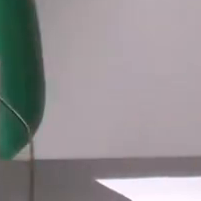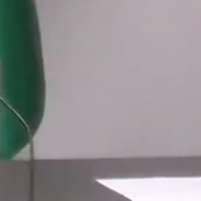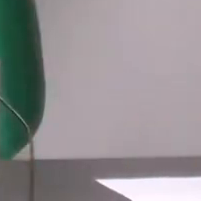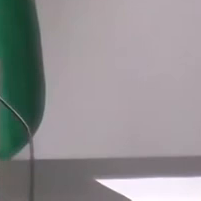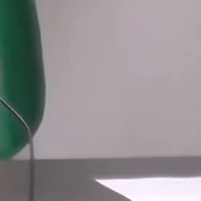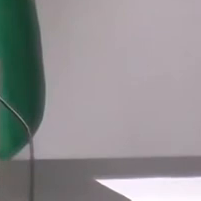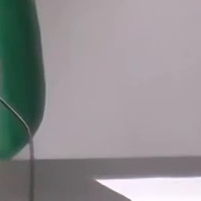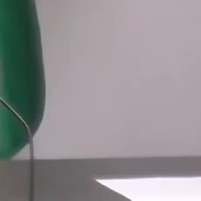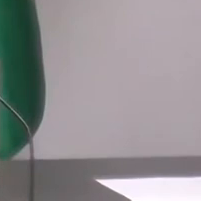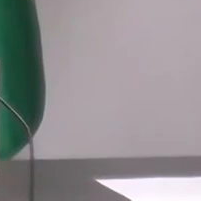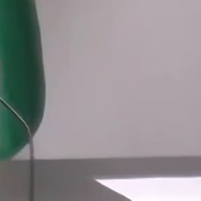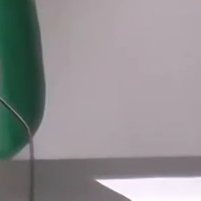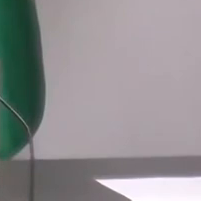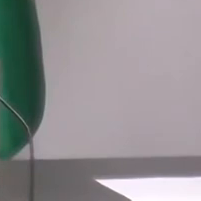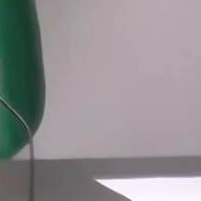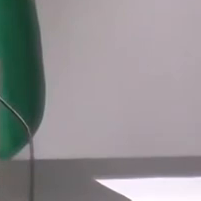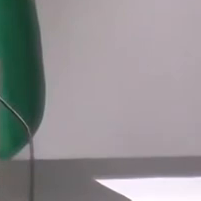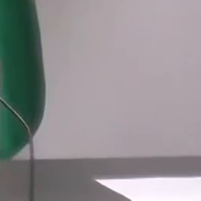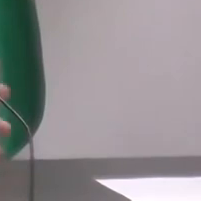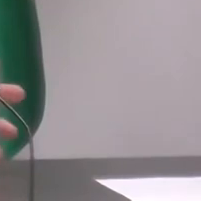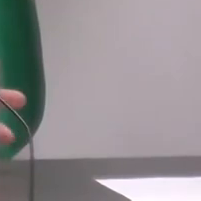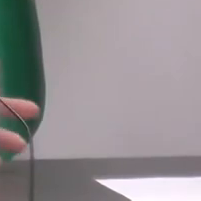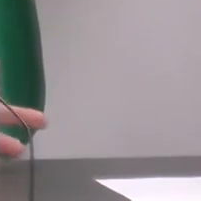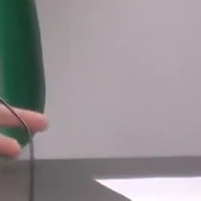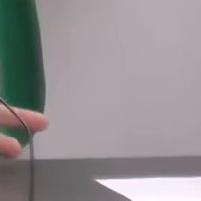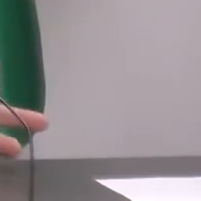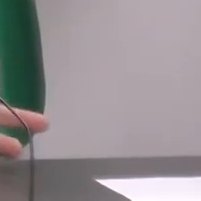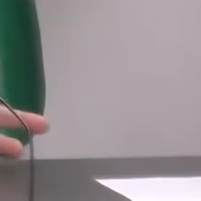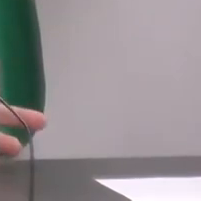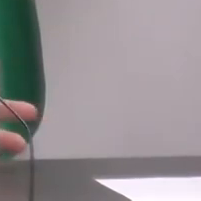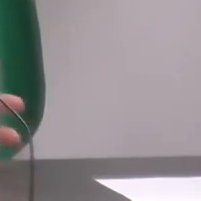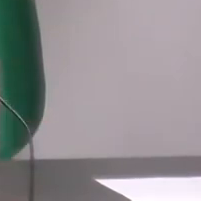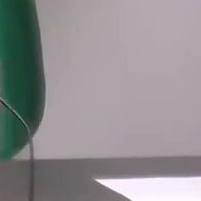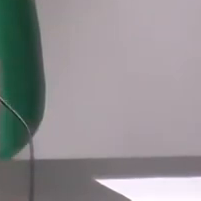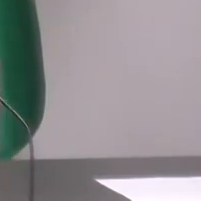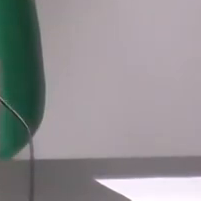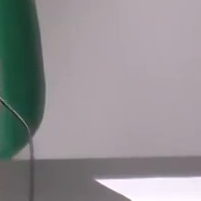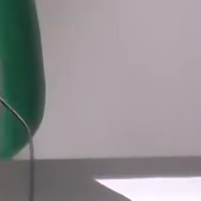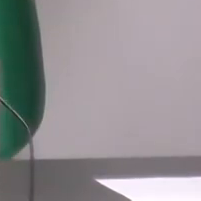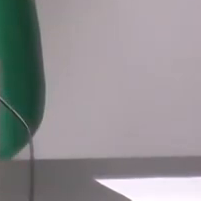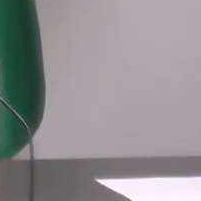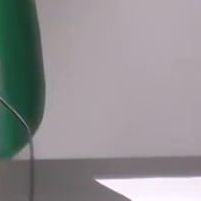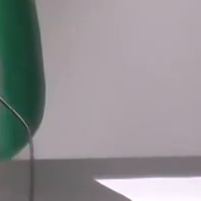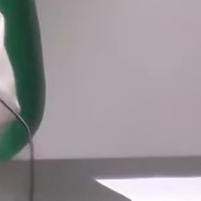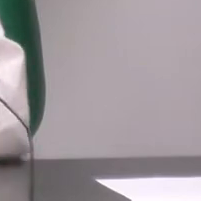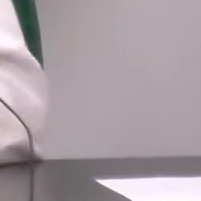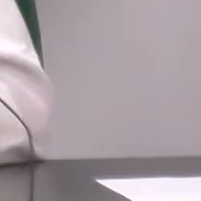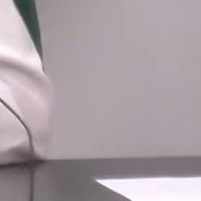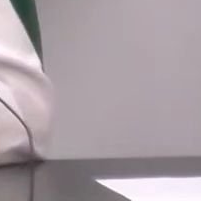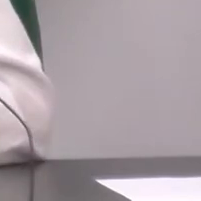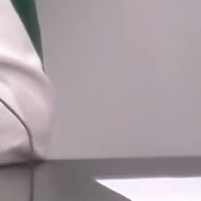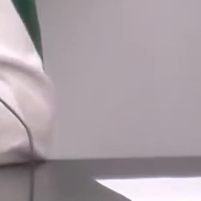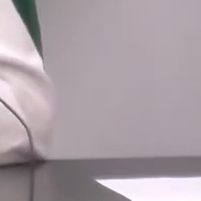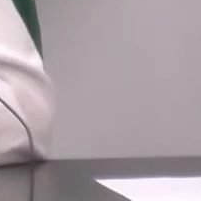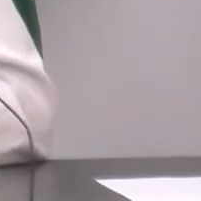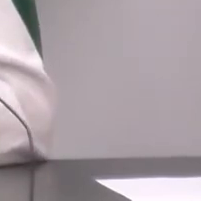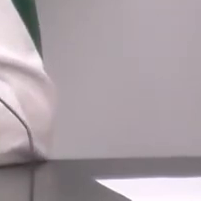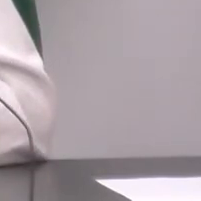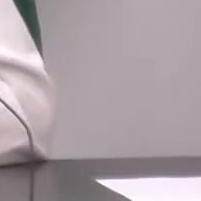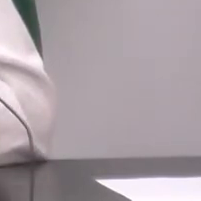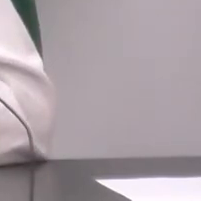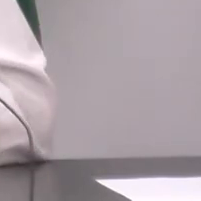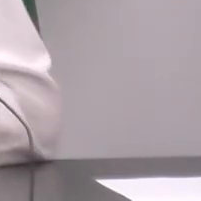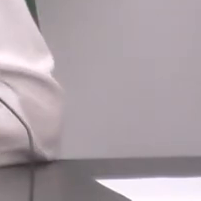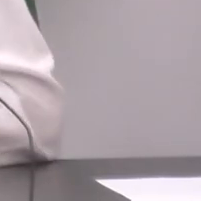em relação a própria polícia na criando condições não nós queremos uma polícia cada vez